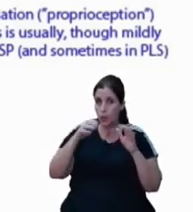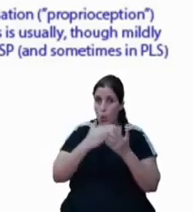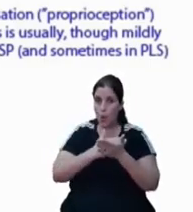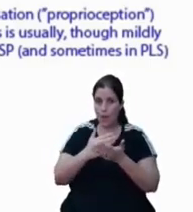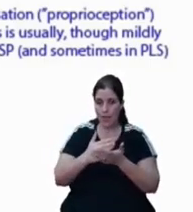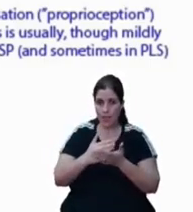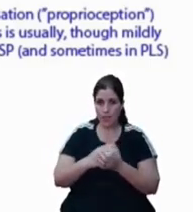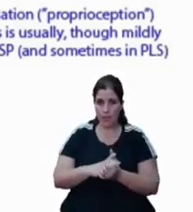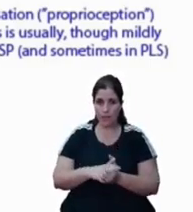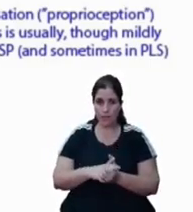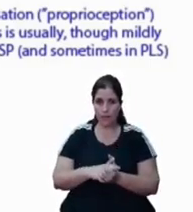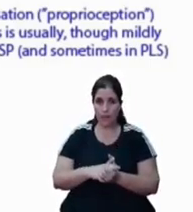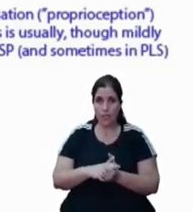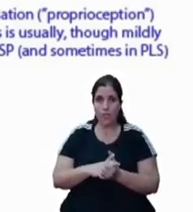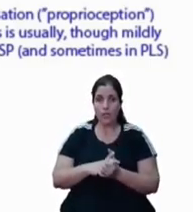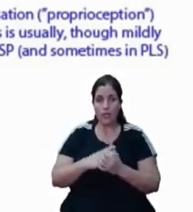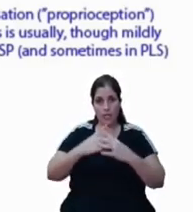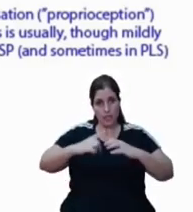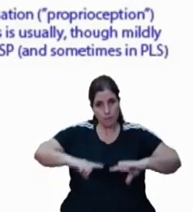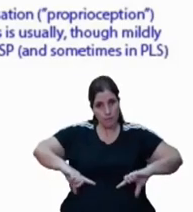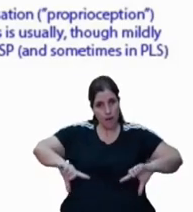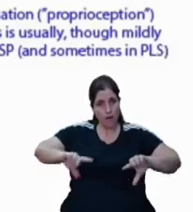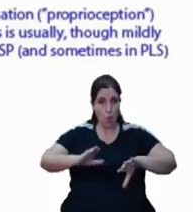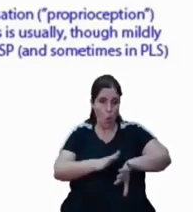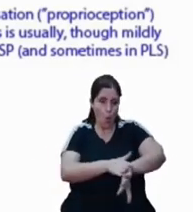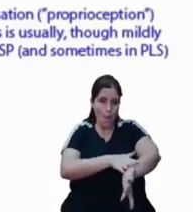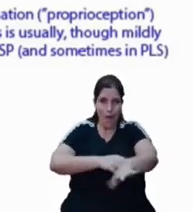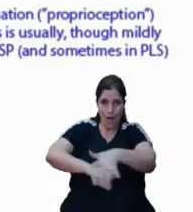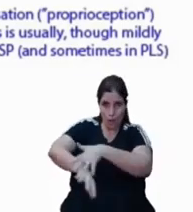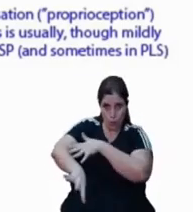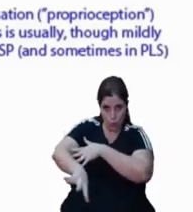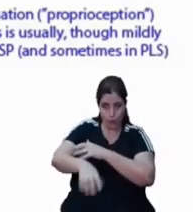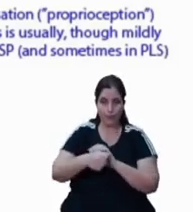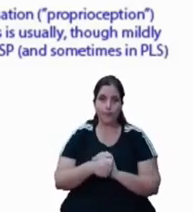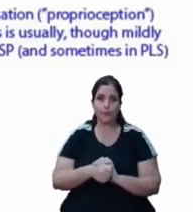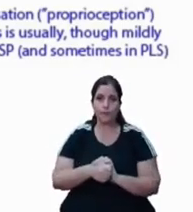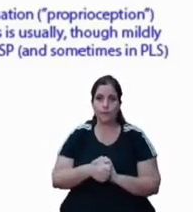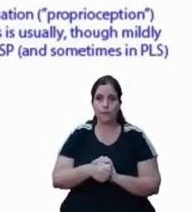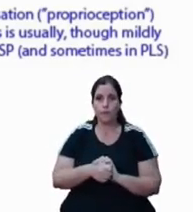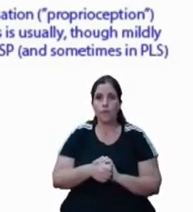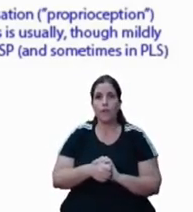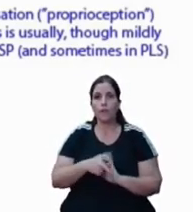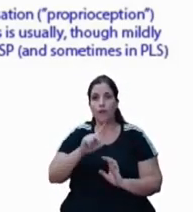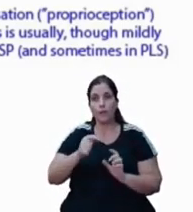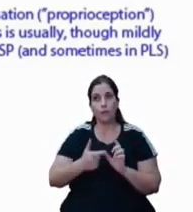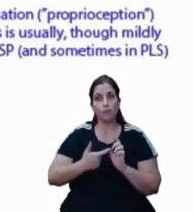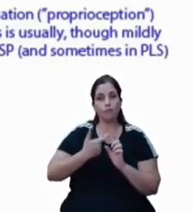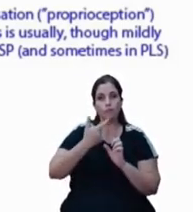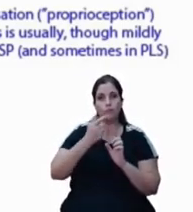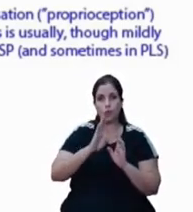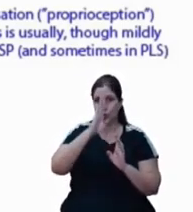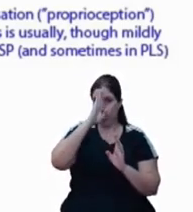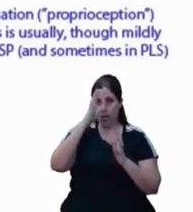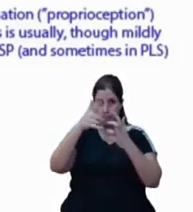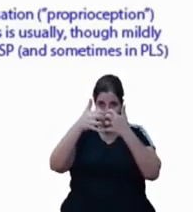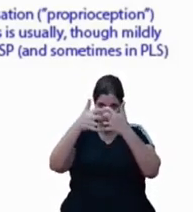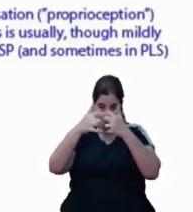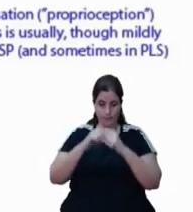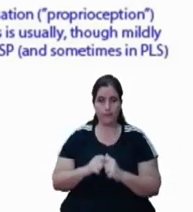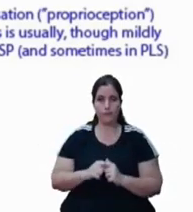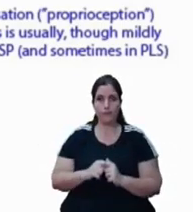começam nas pernas ou nos braços, se estendem até a medula espinhal e de dela para o cérebro. Essas